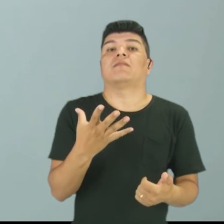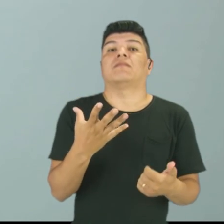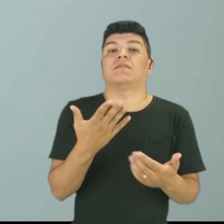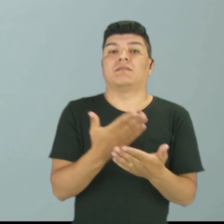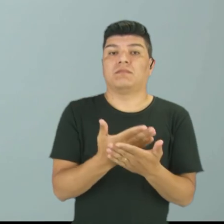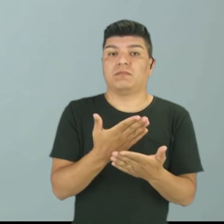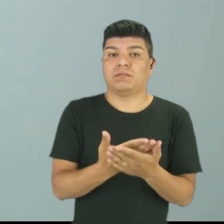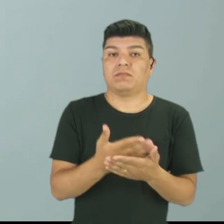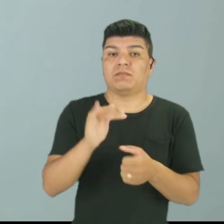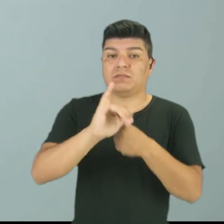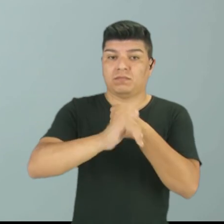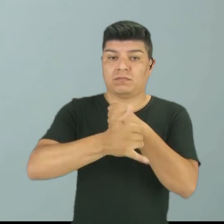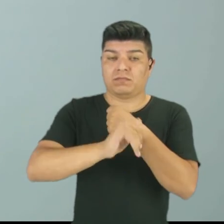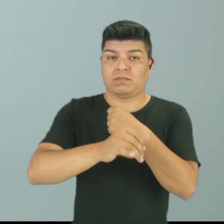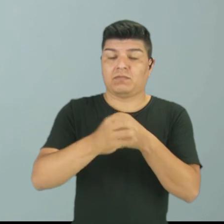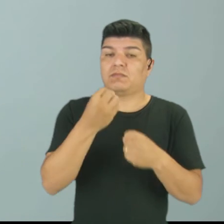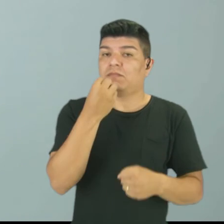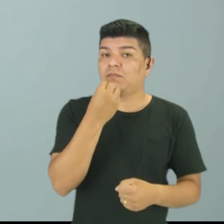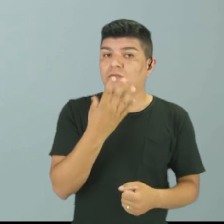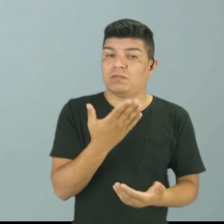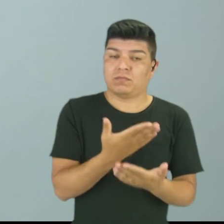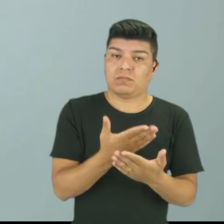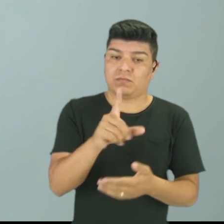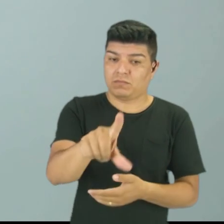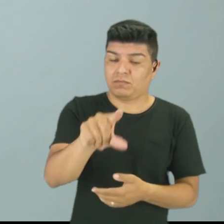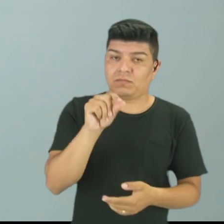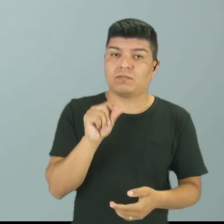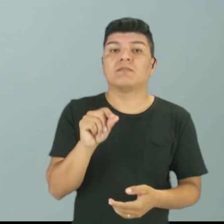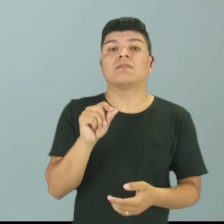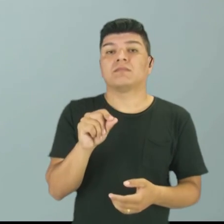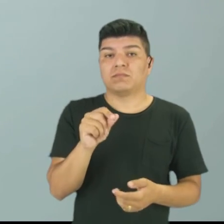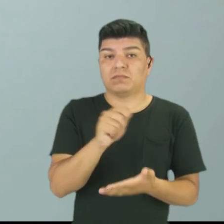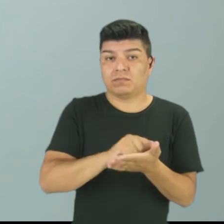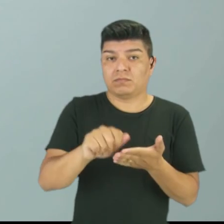obra. Crônica, uma ótima escolha